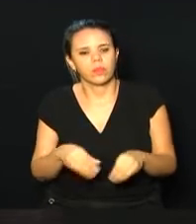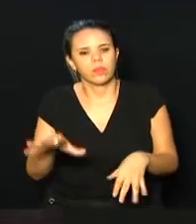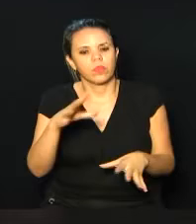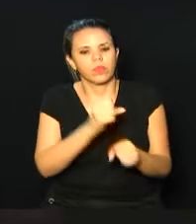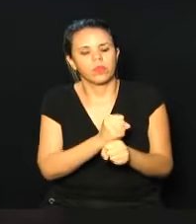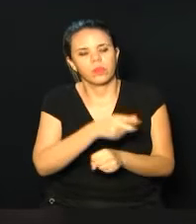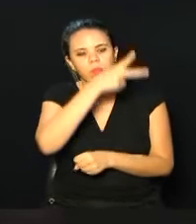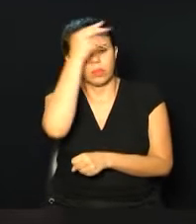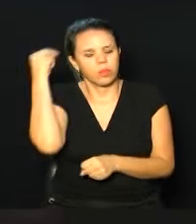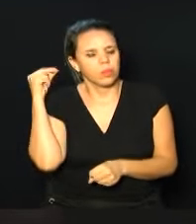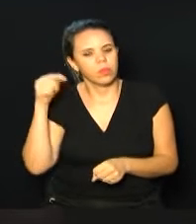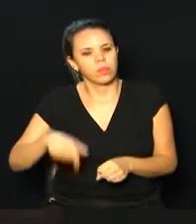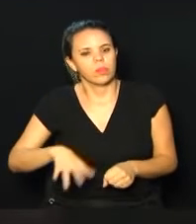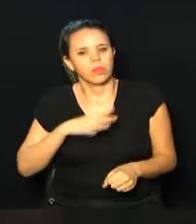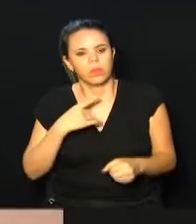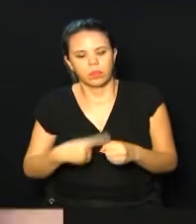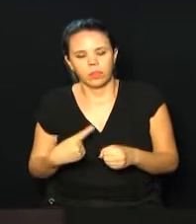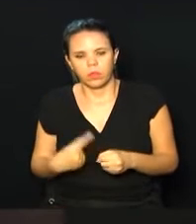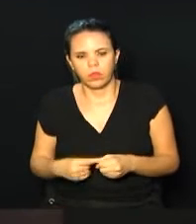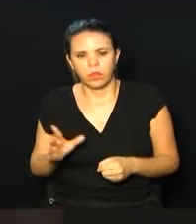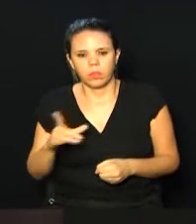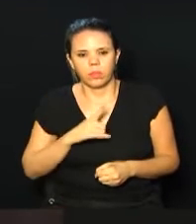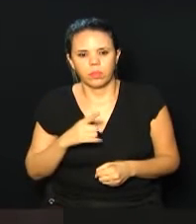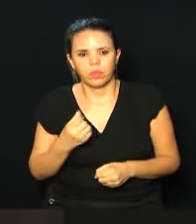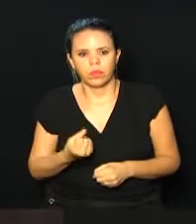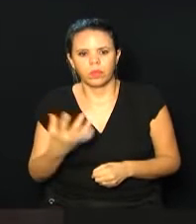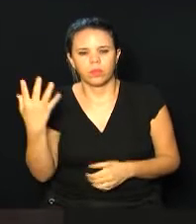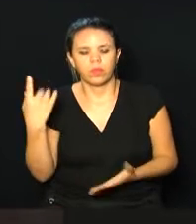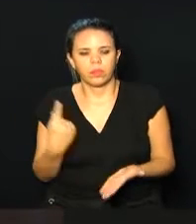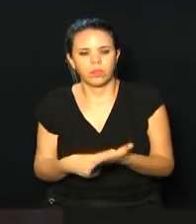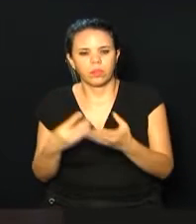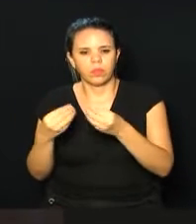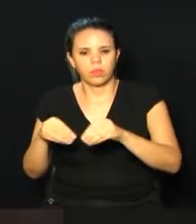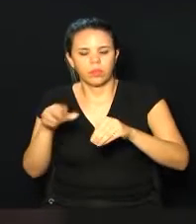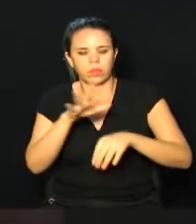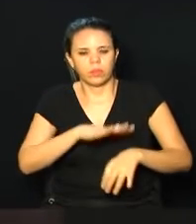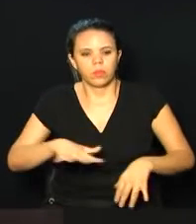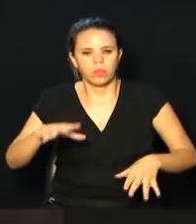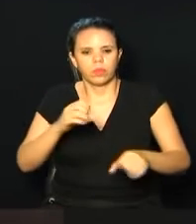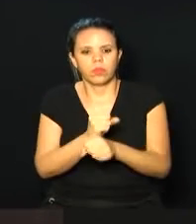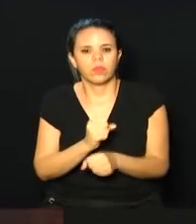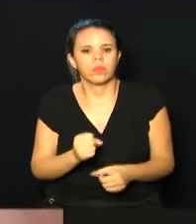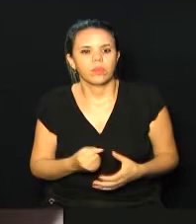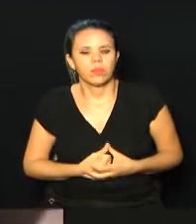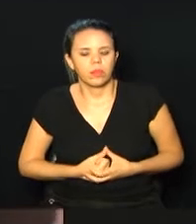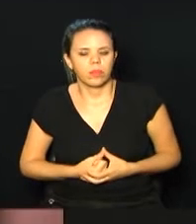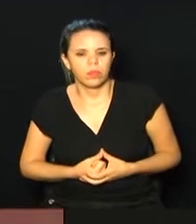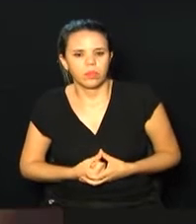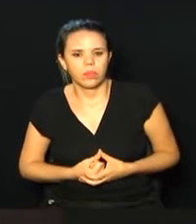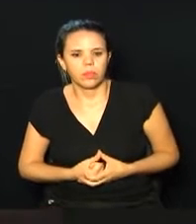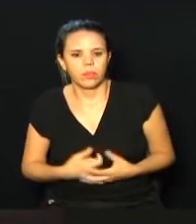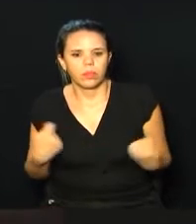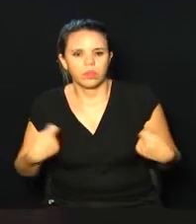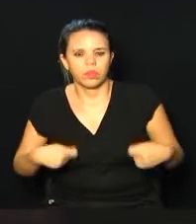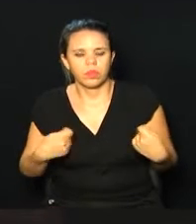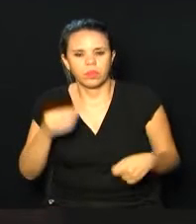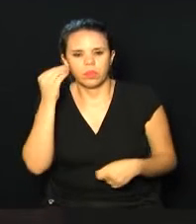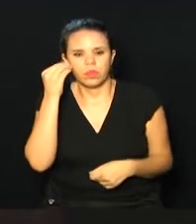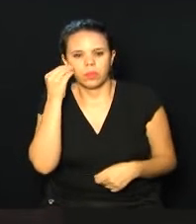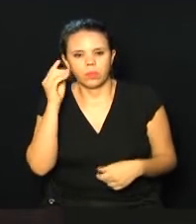contas públicas aqui do município. Nós já temos tantos comprometimentos das nossas contas e nós precisamos tentar